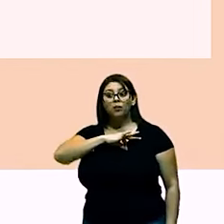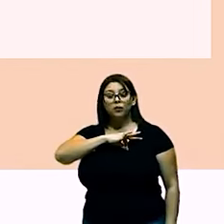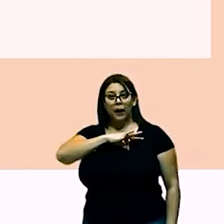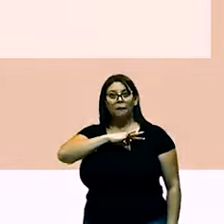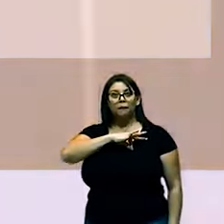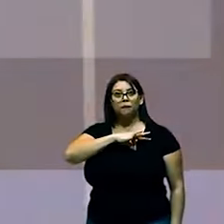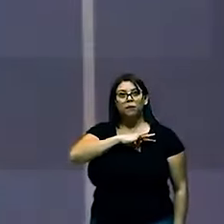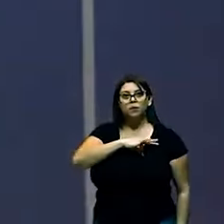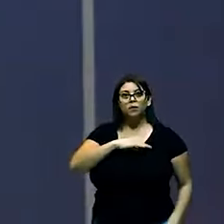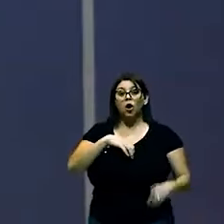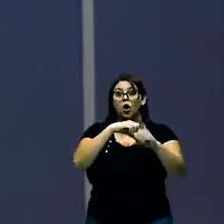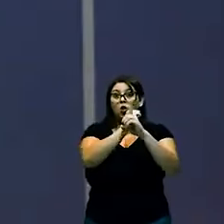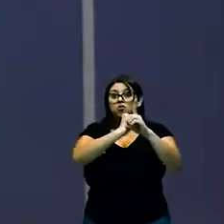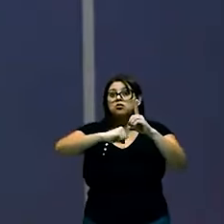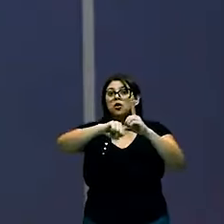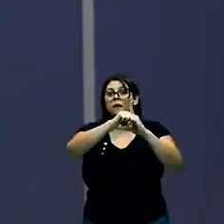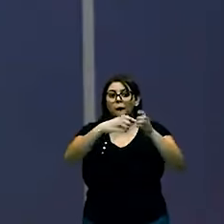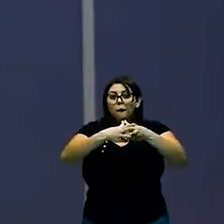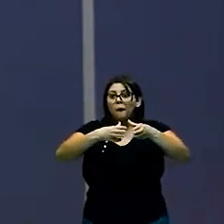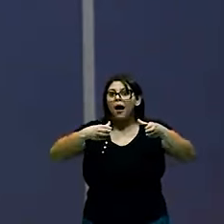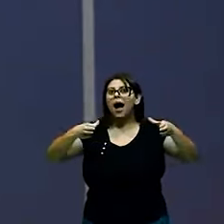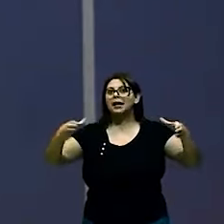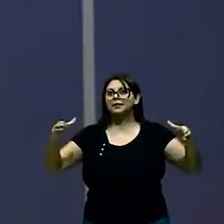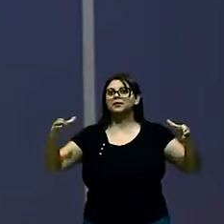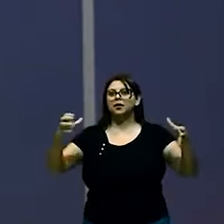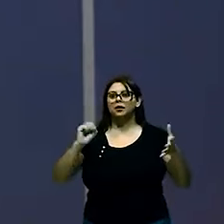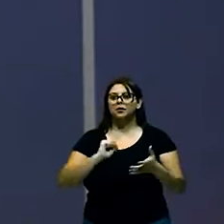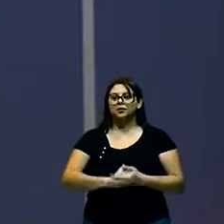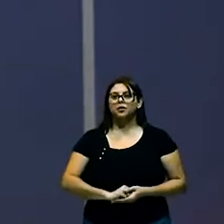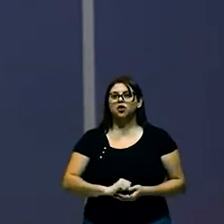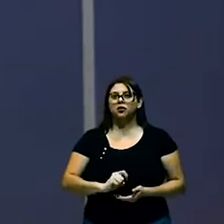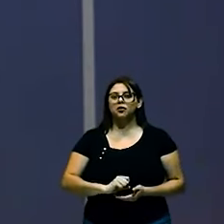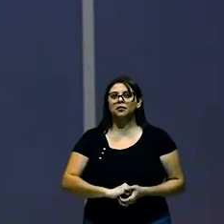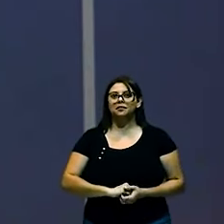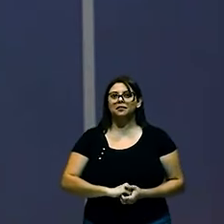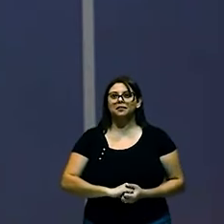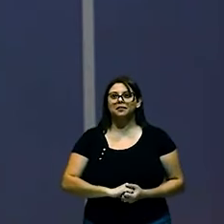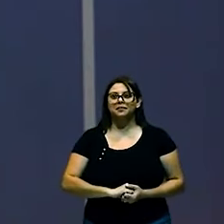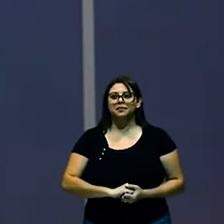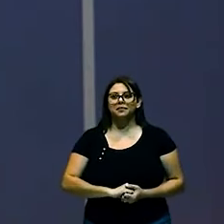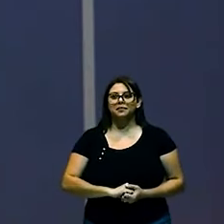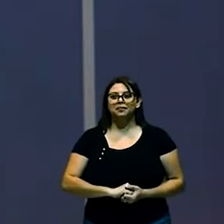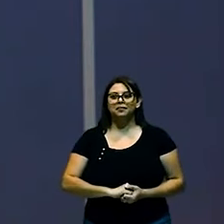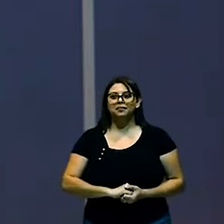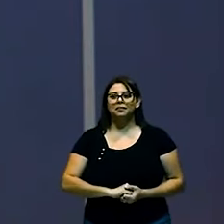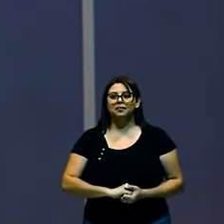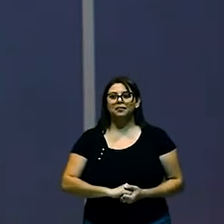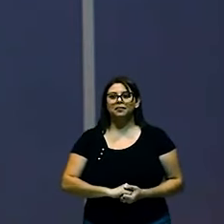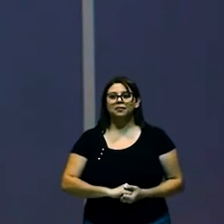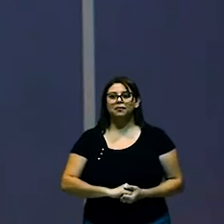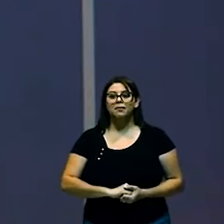século XVI. Muito ampla, né? Não foi uma inovação, mas de fato foi um retorno ao